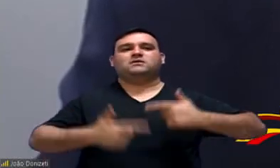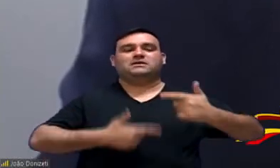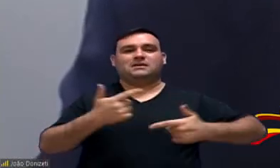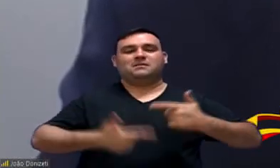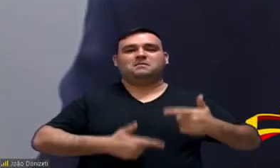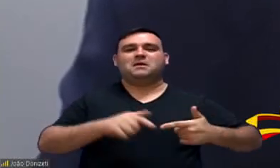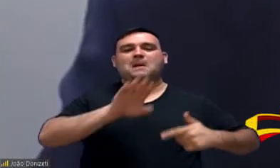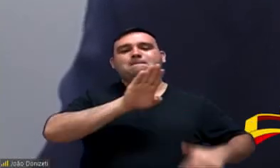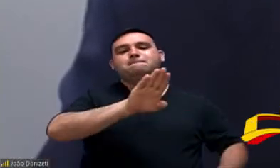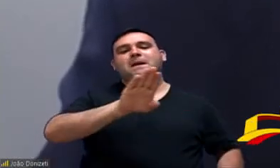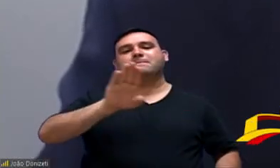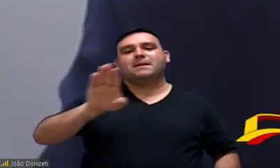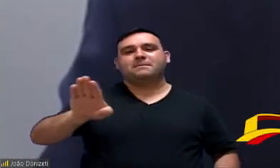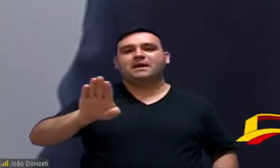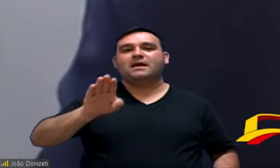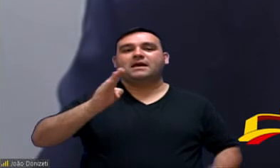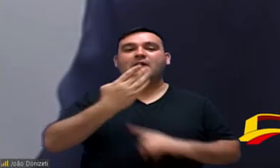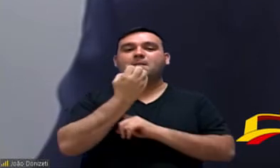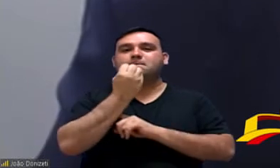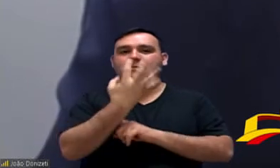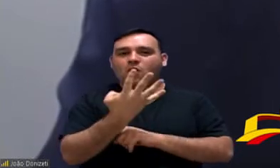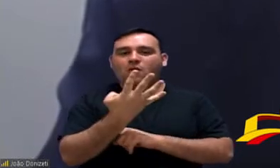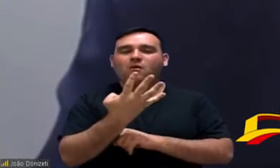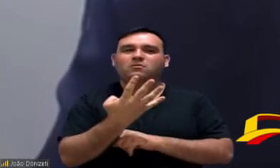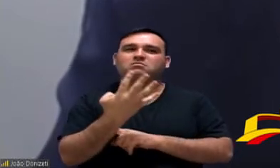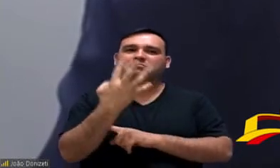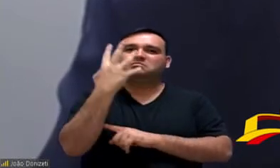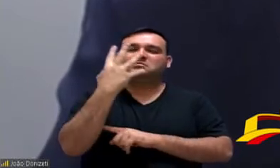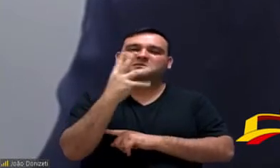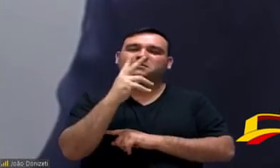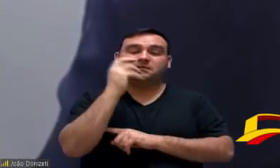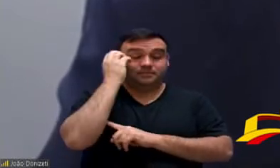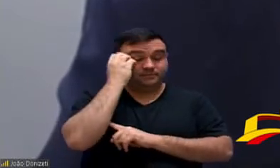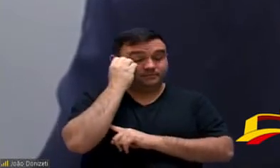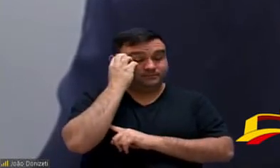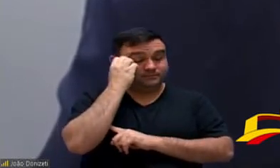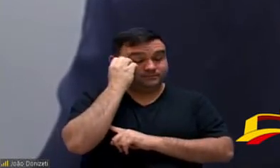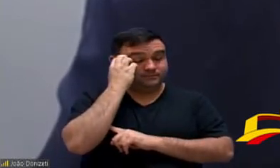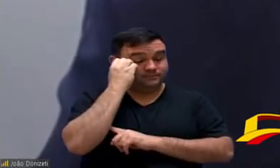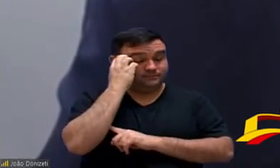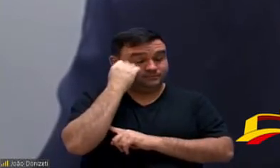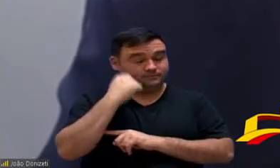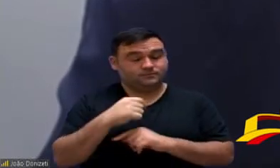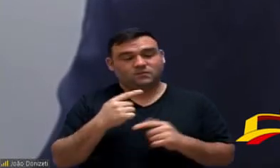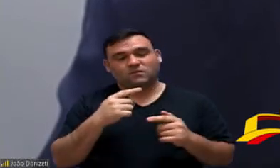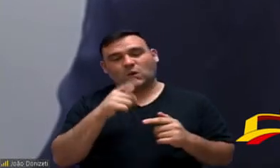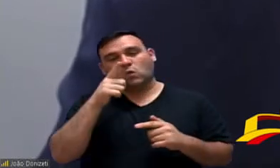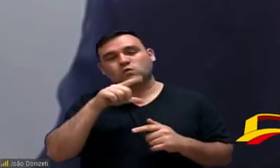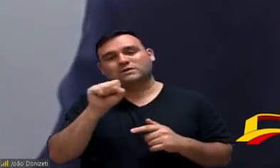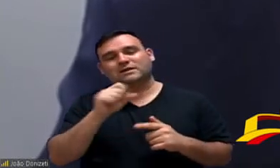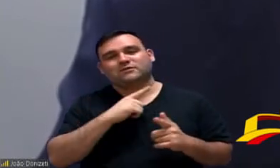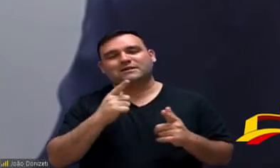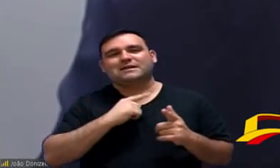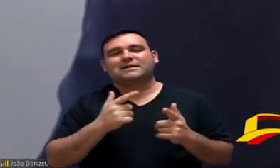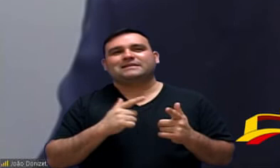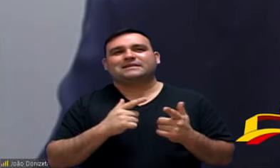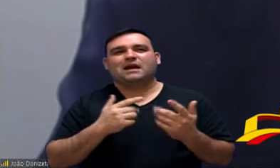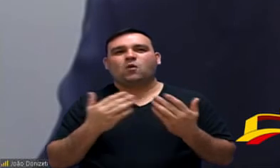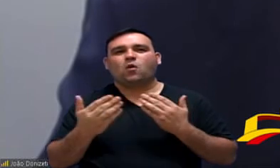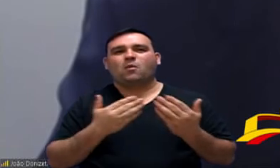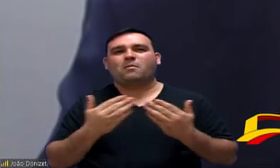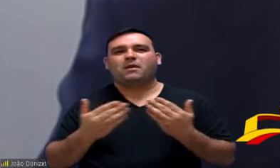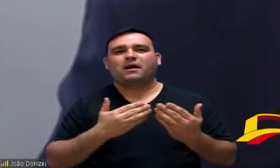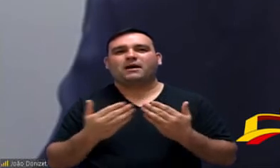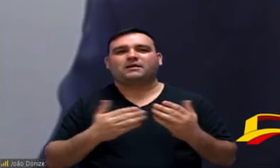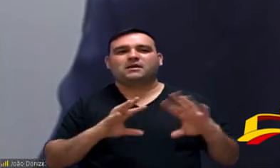fazem bom, que são, que é igual falo quando o Luiz faz um paralelo com